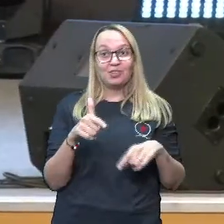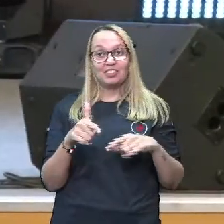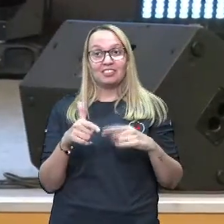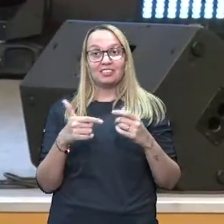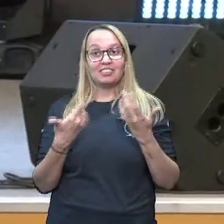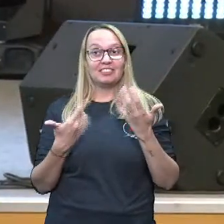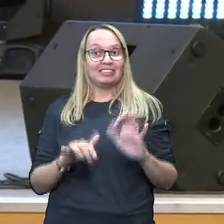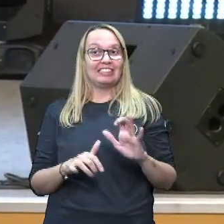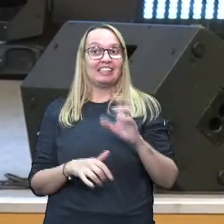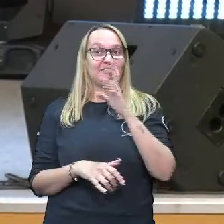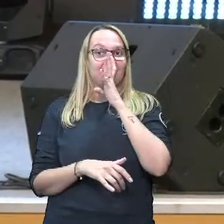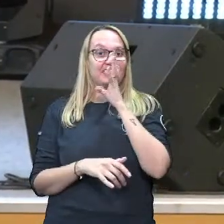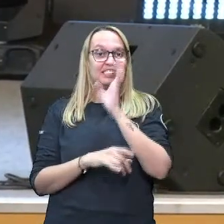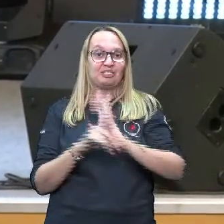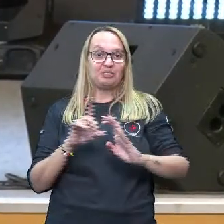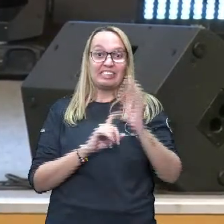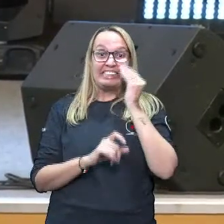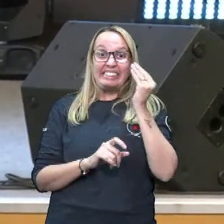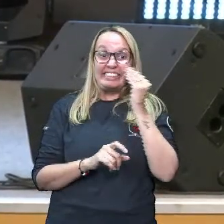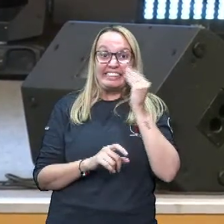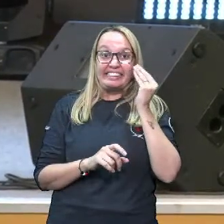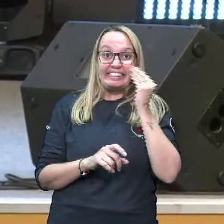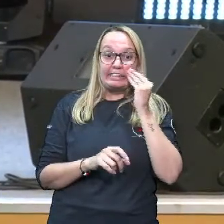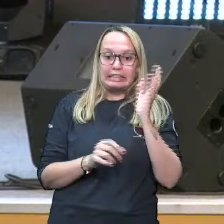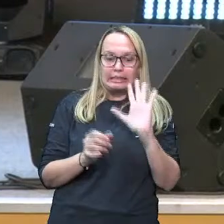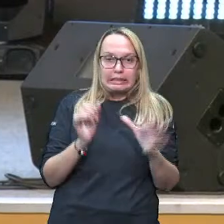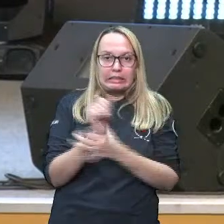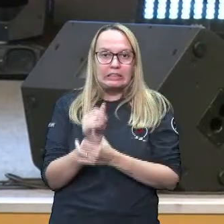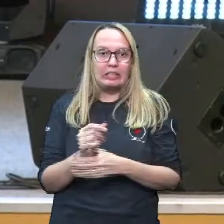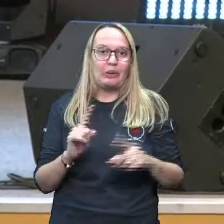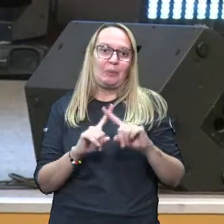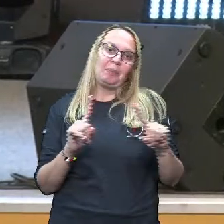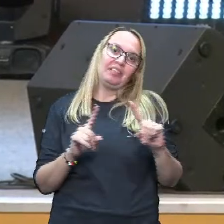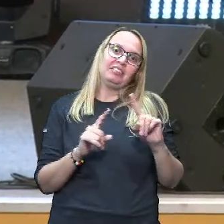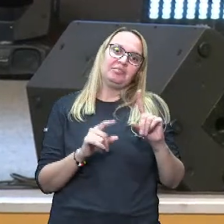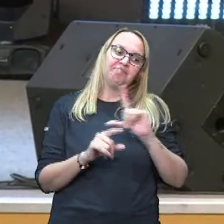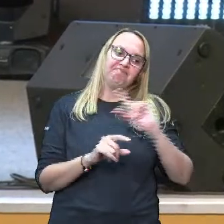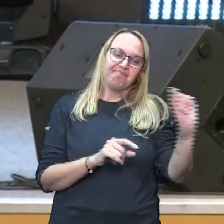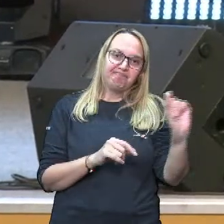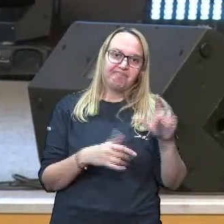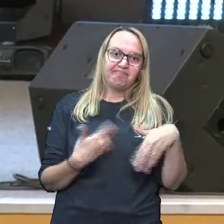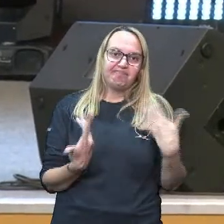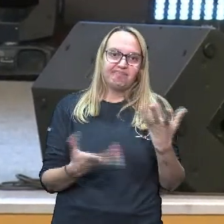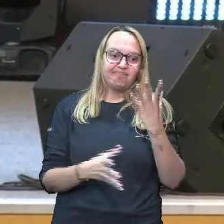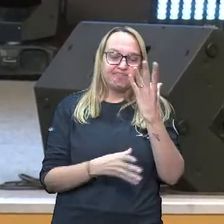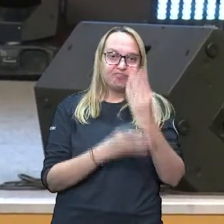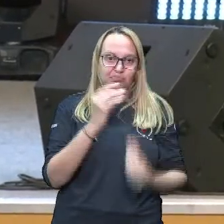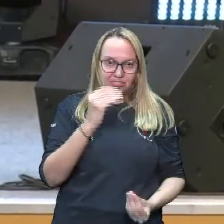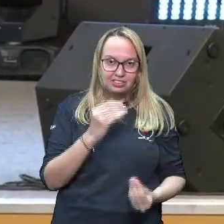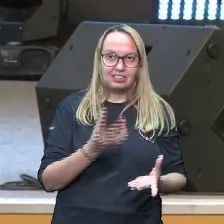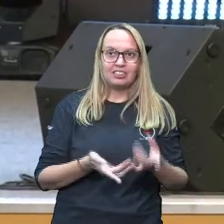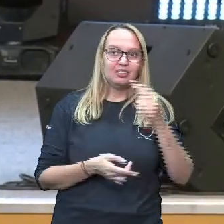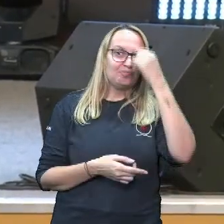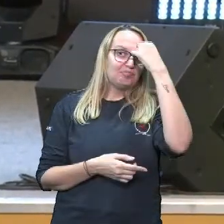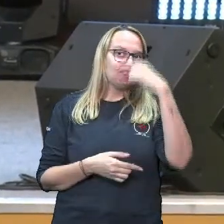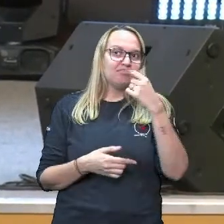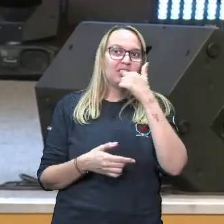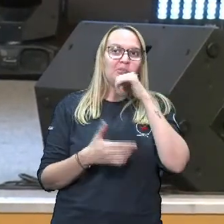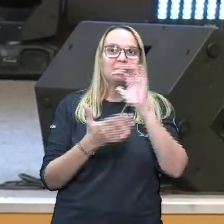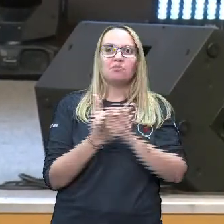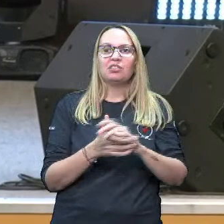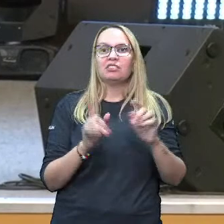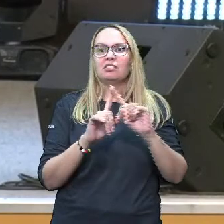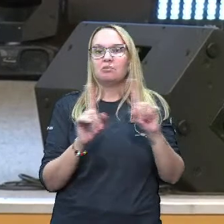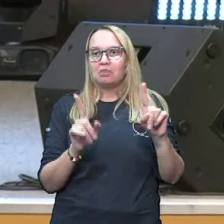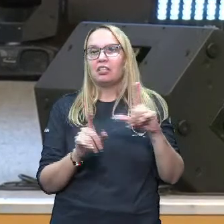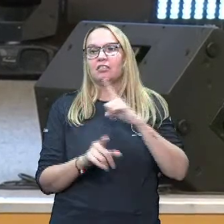Eu tentei segurar ele na cadeira, mas ele se escondeu de mim, e agora eles não estão mais aqui. Então, eu não sei onde a Thaís está. Ela está por aí, mas eu estou aqui com a